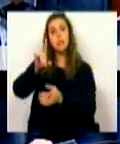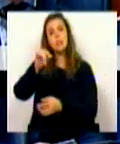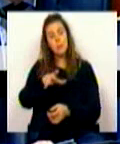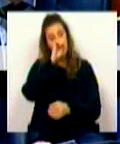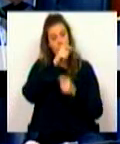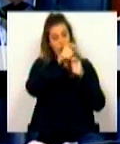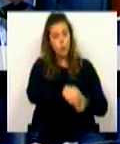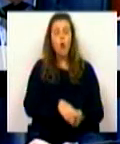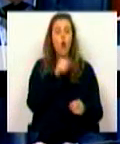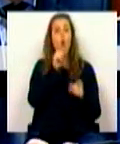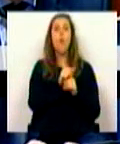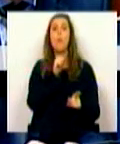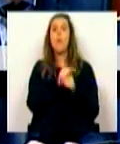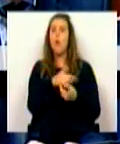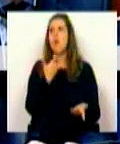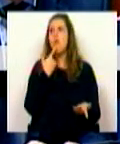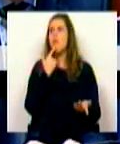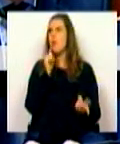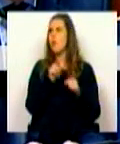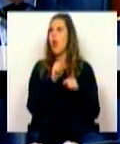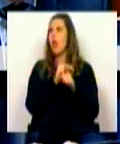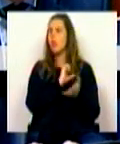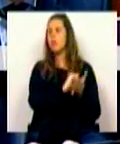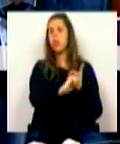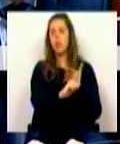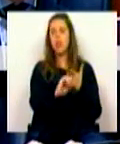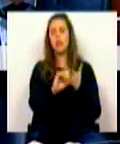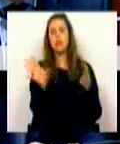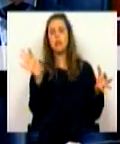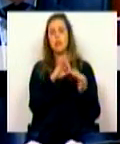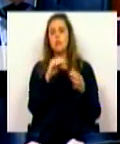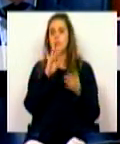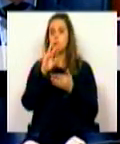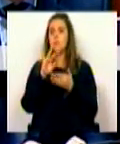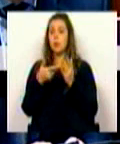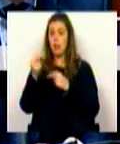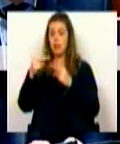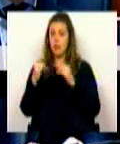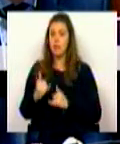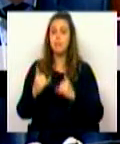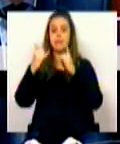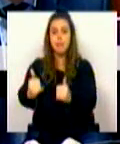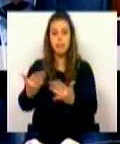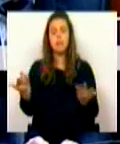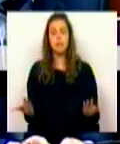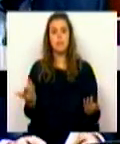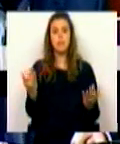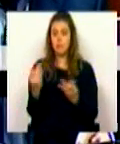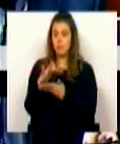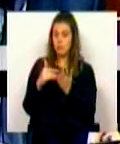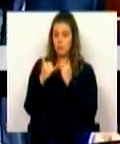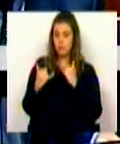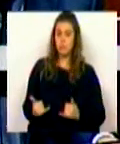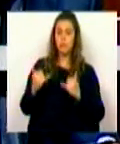agrícola comum não possam ser sacrificadas no próximo quadro financeiro plurianual. Que no próximo quadro